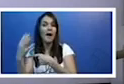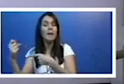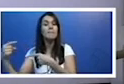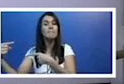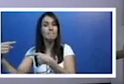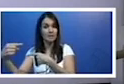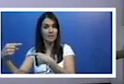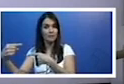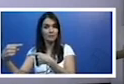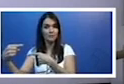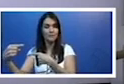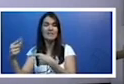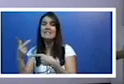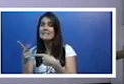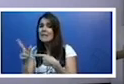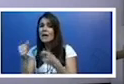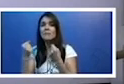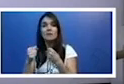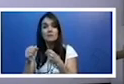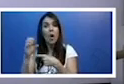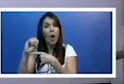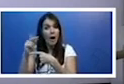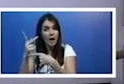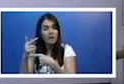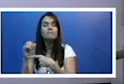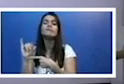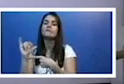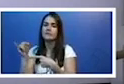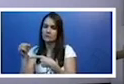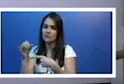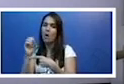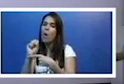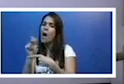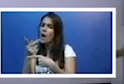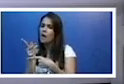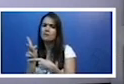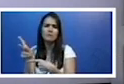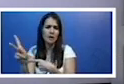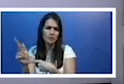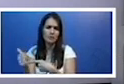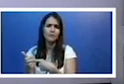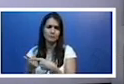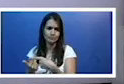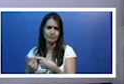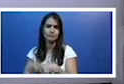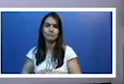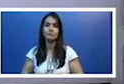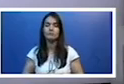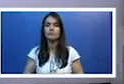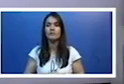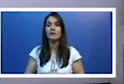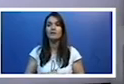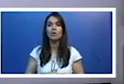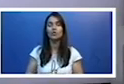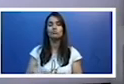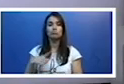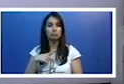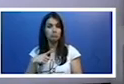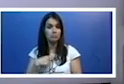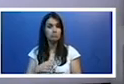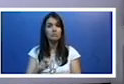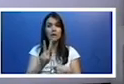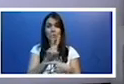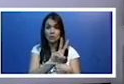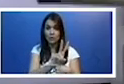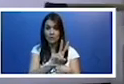que ter essa hidroxila. A quantidade de hidroxila que eu tenho aqui na fórmula é a que eu multiplico na frente